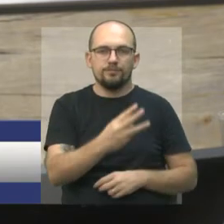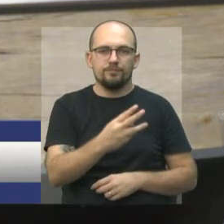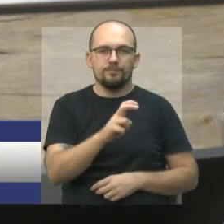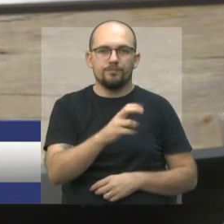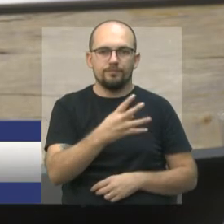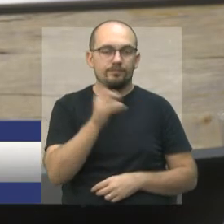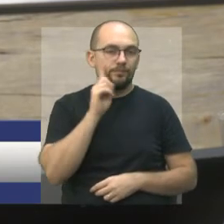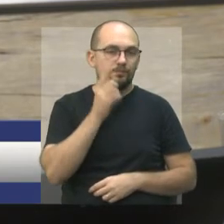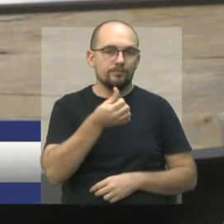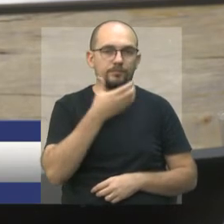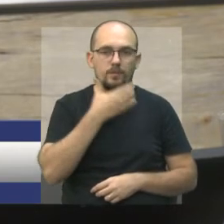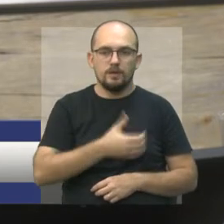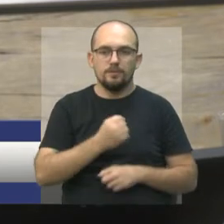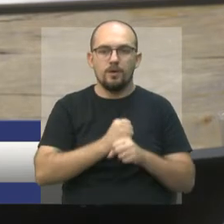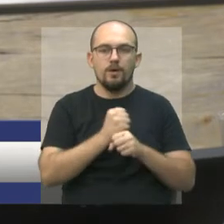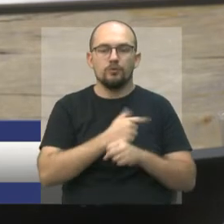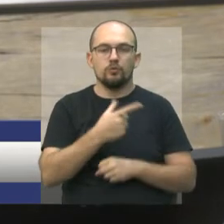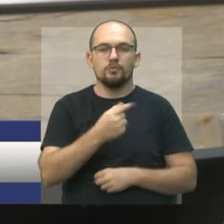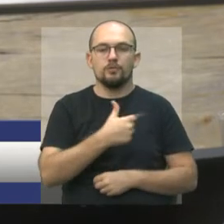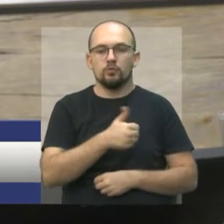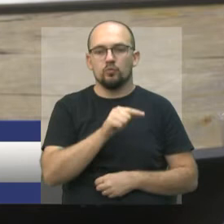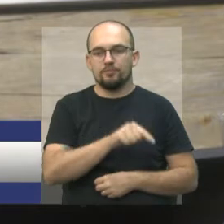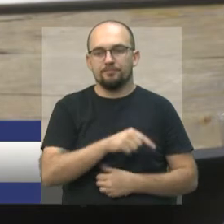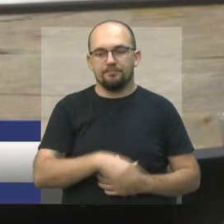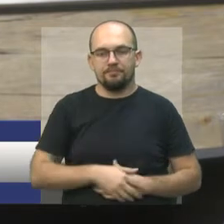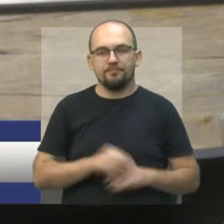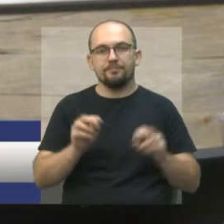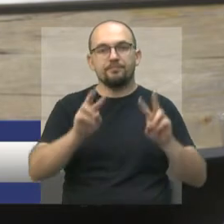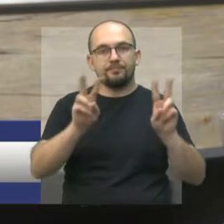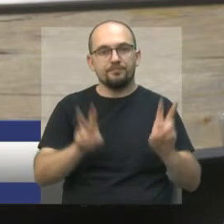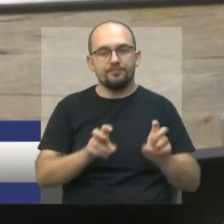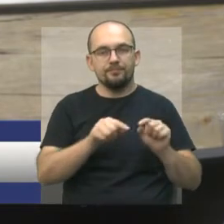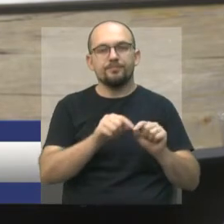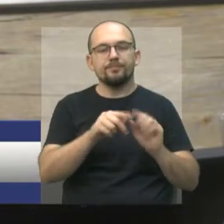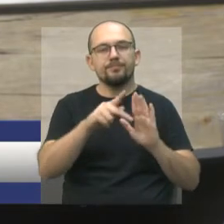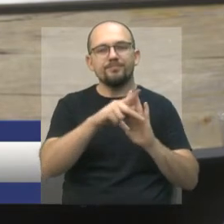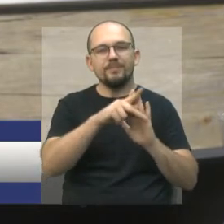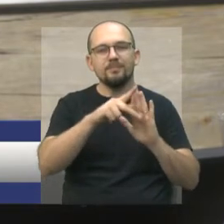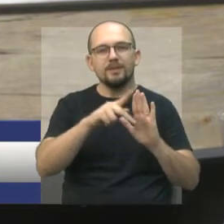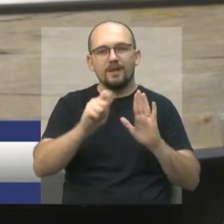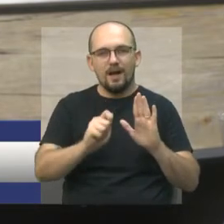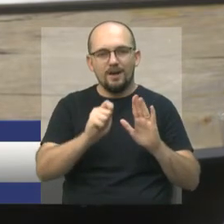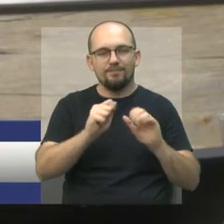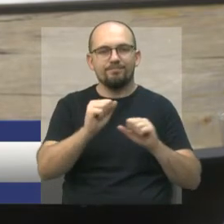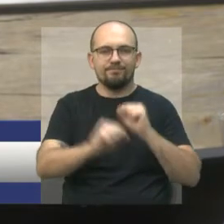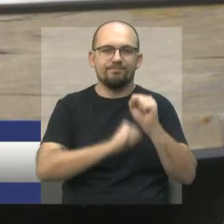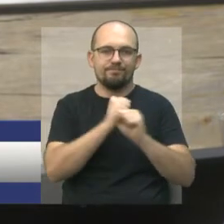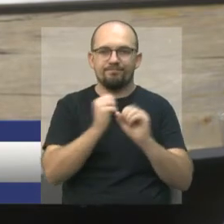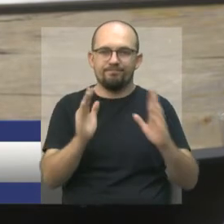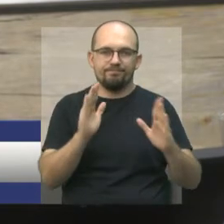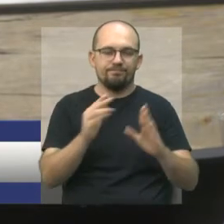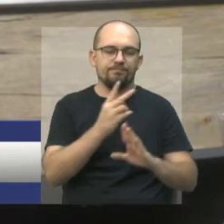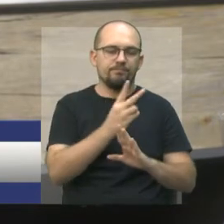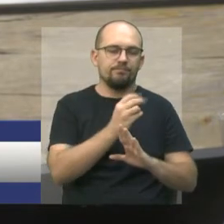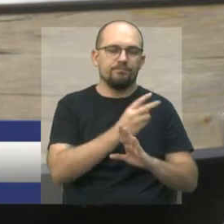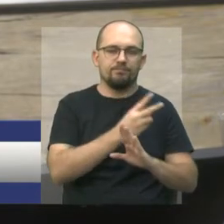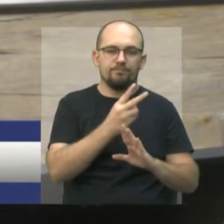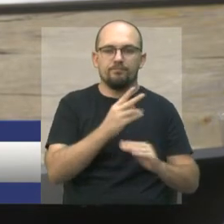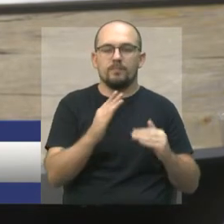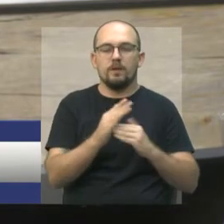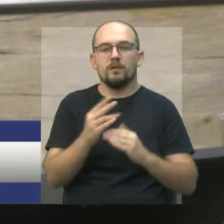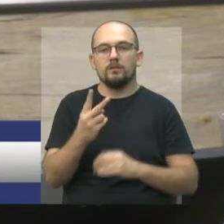5.354, de 6 de dezembro de 2021, que estabelece o Plano Plurianual do município para o período de 2022